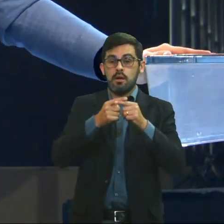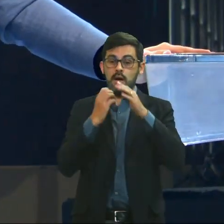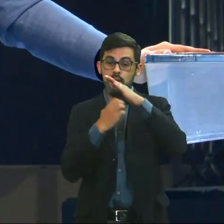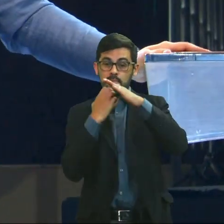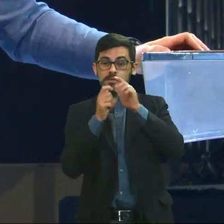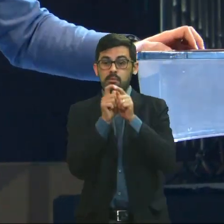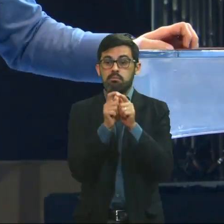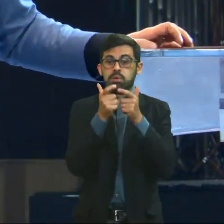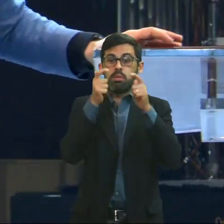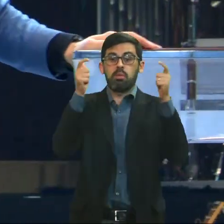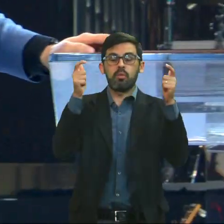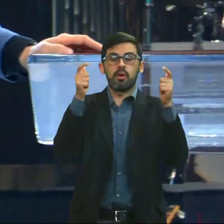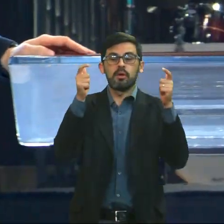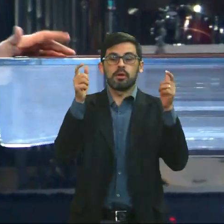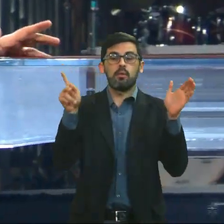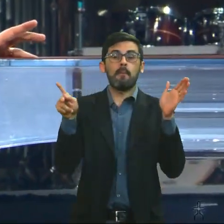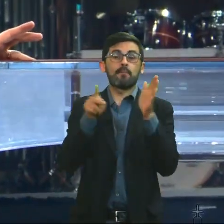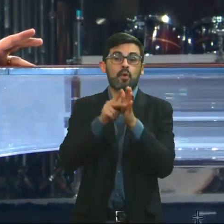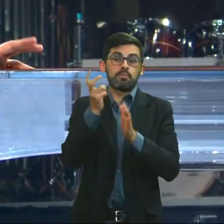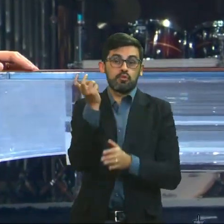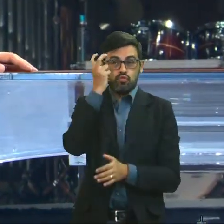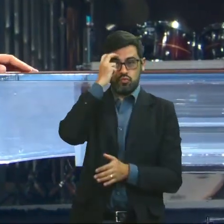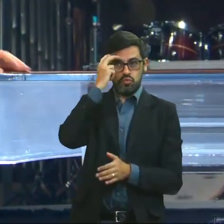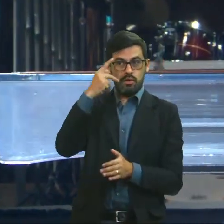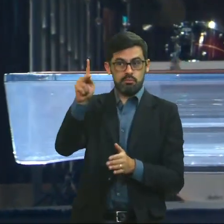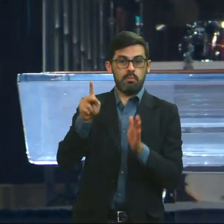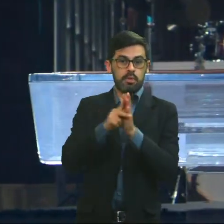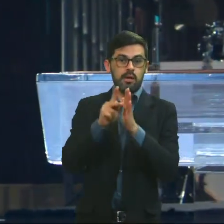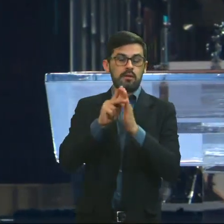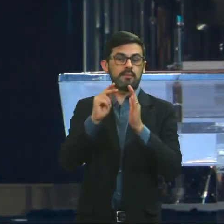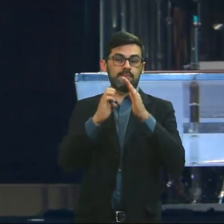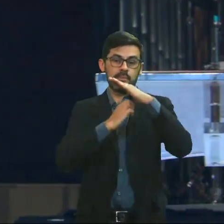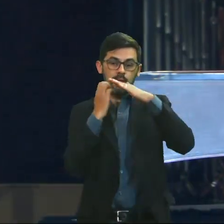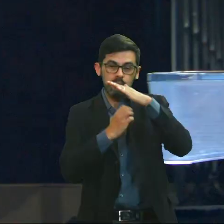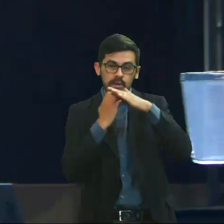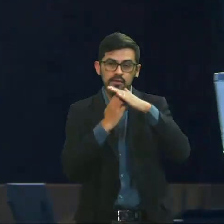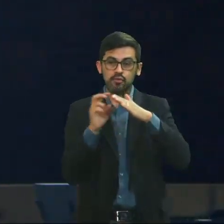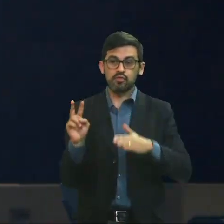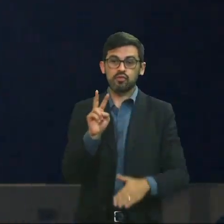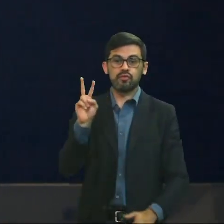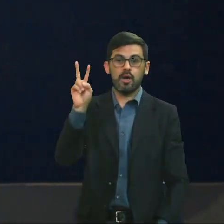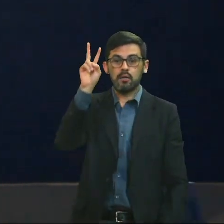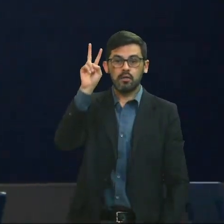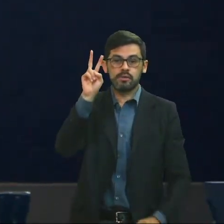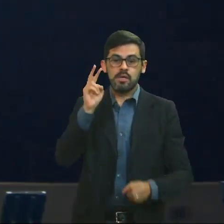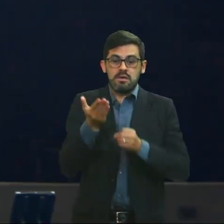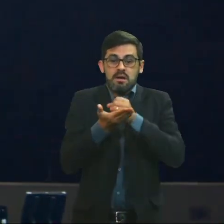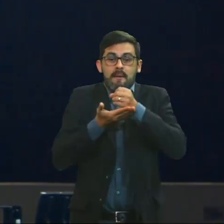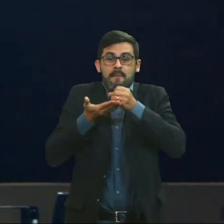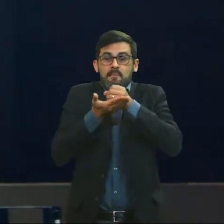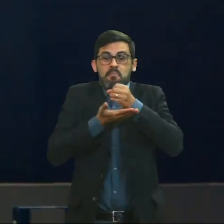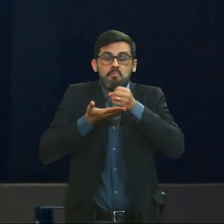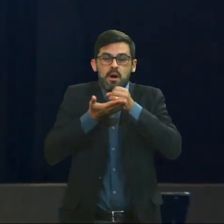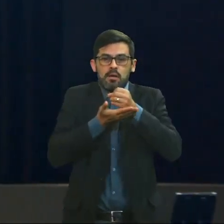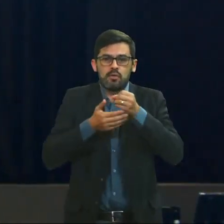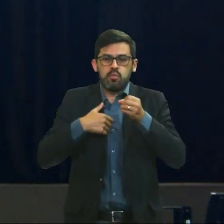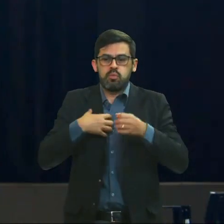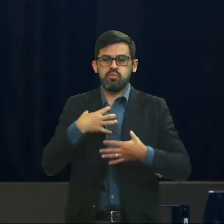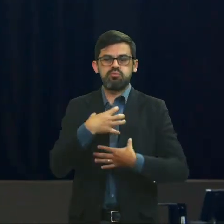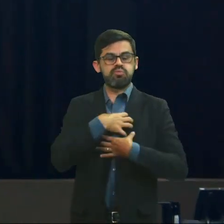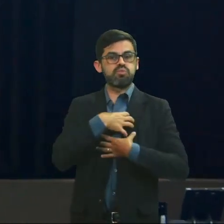E eles falaram da cultura da empresa, os valores, que eram pilares da empresa. Eu fiquei